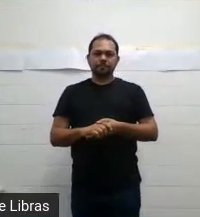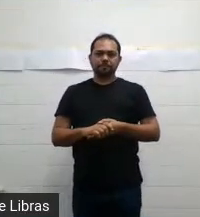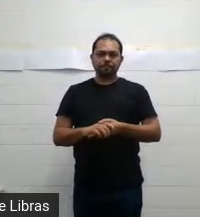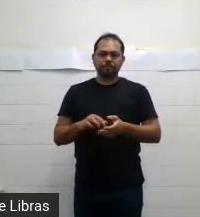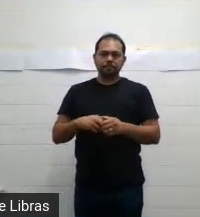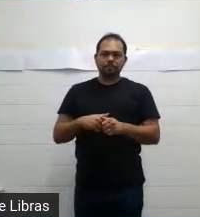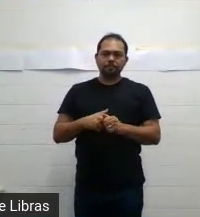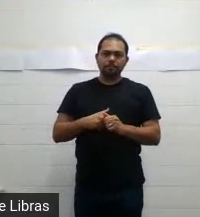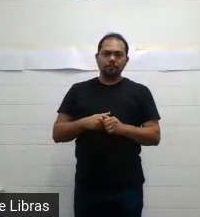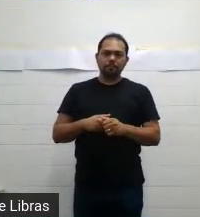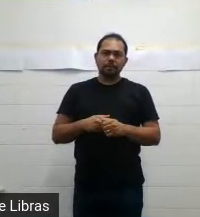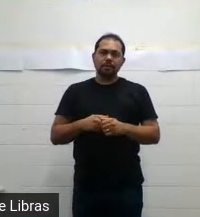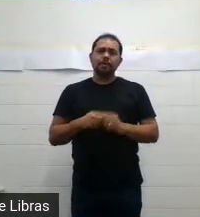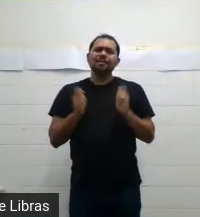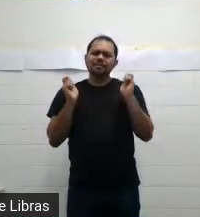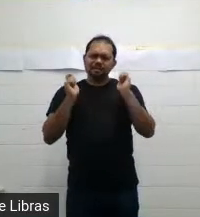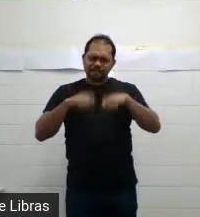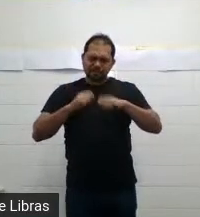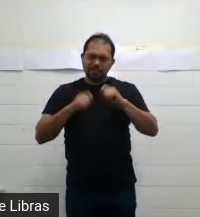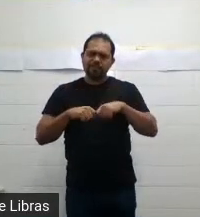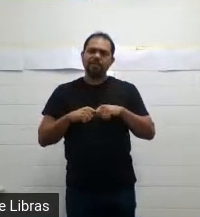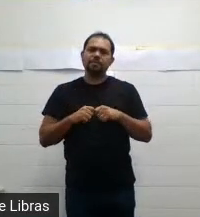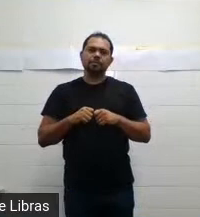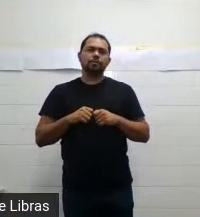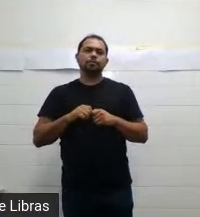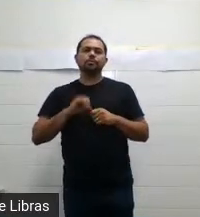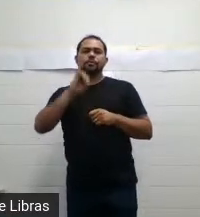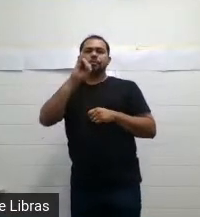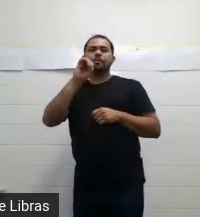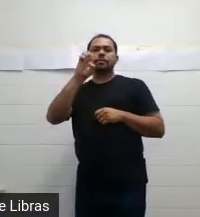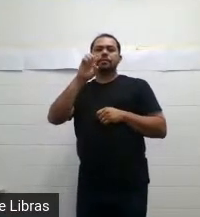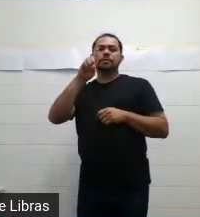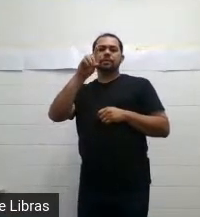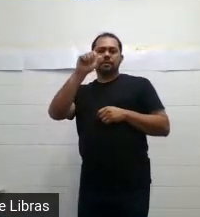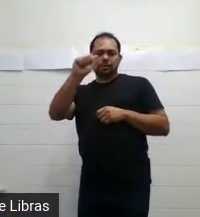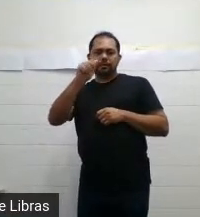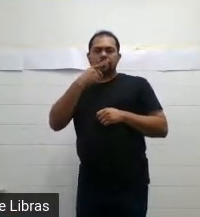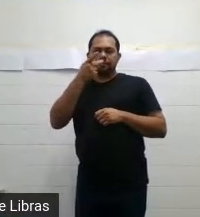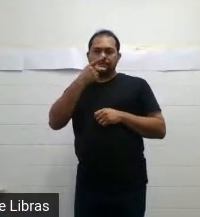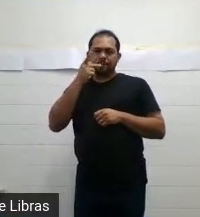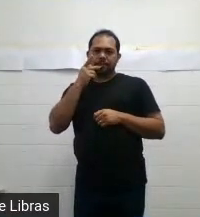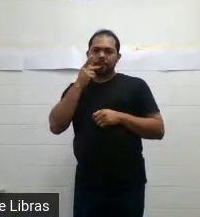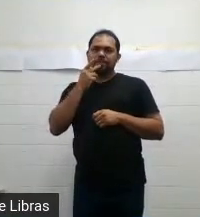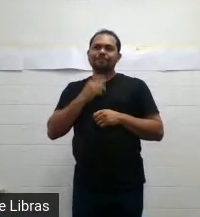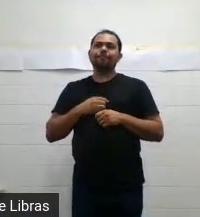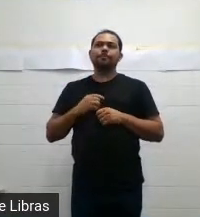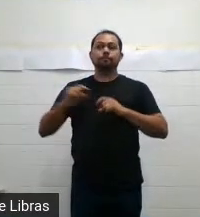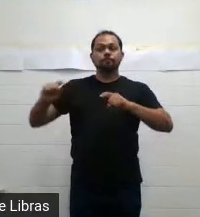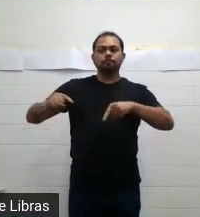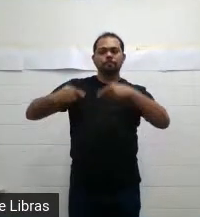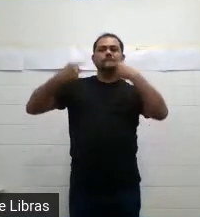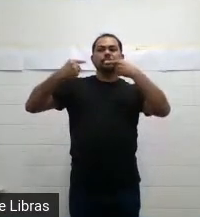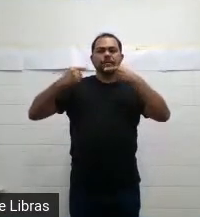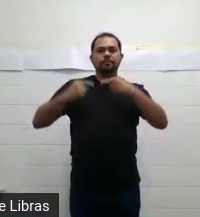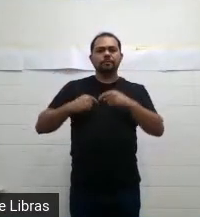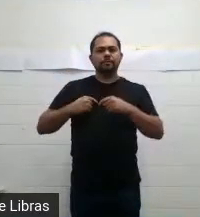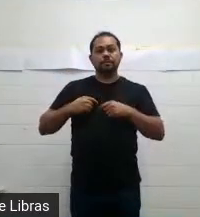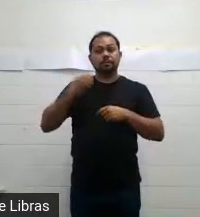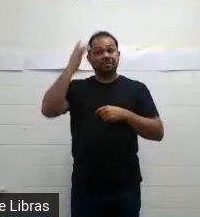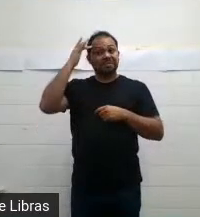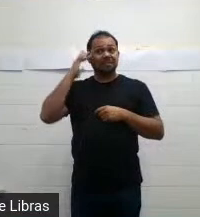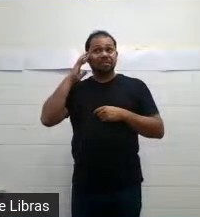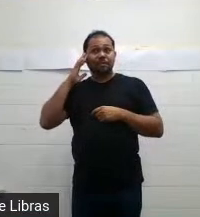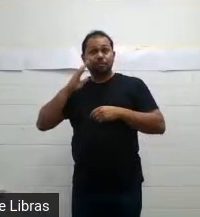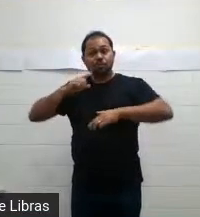É de fato, assim, esse ponto que Ieda tocou realmente é um desafio, né? Eu acho que é um dos maiores